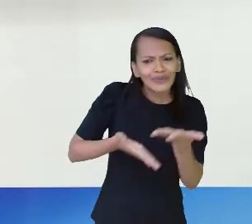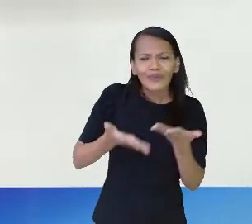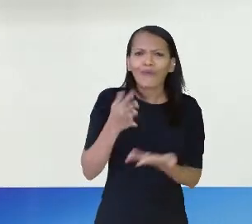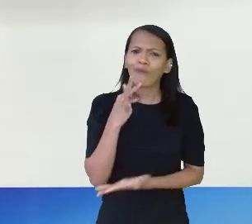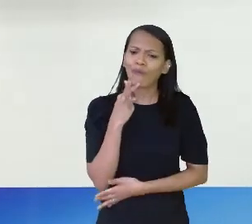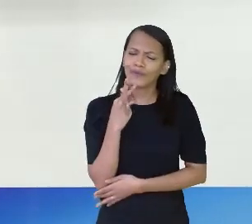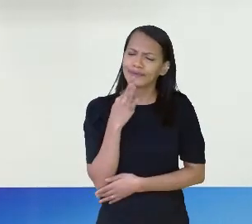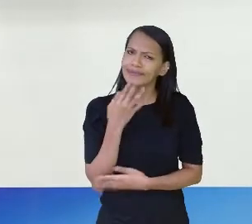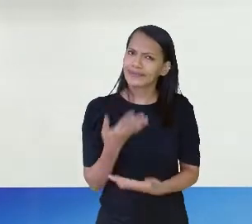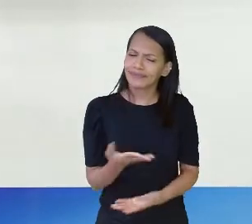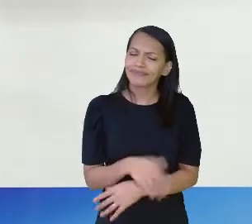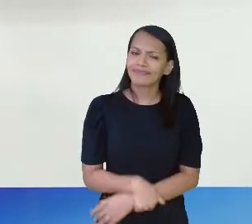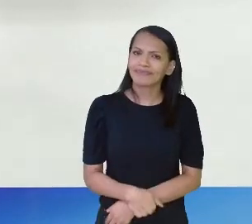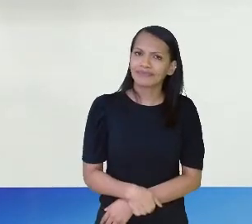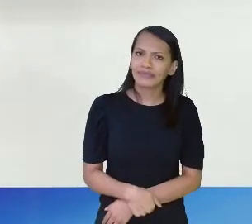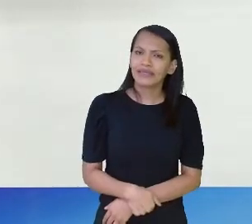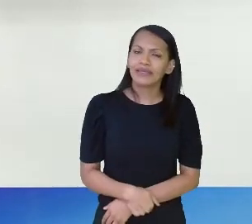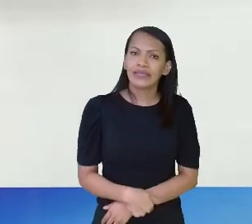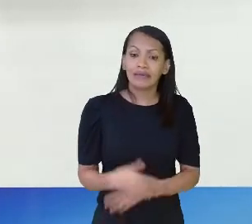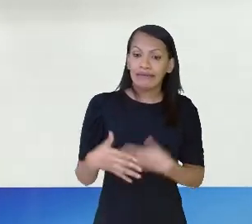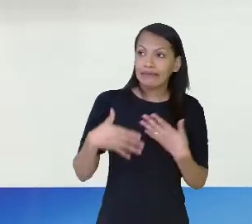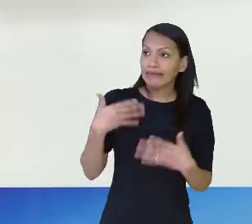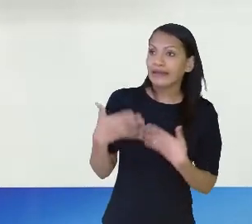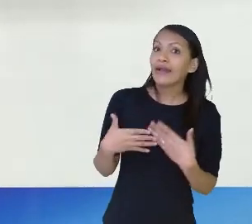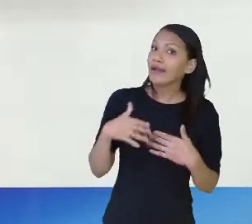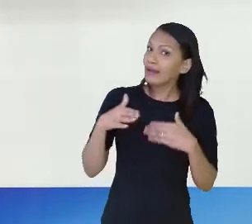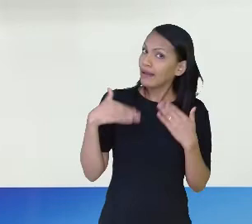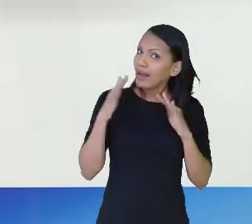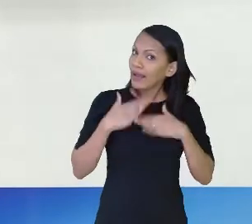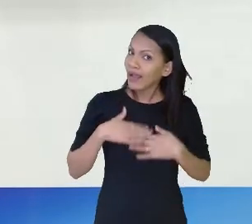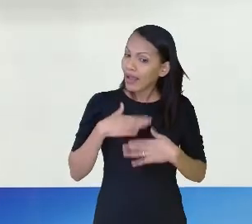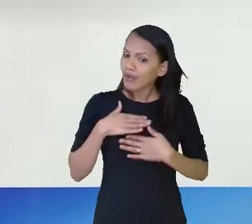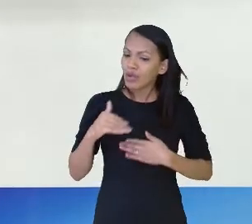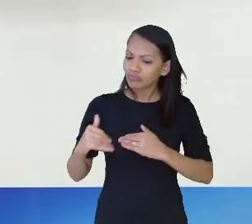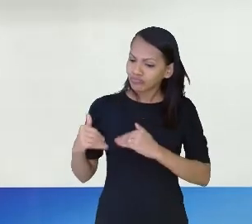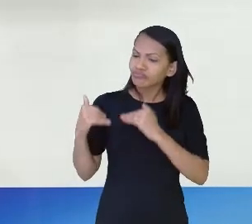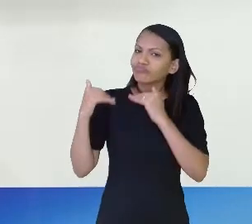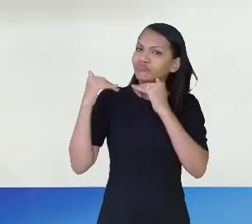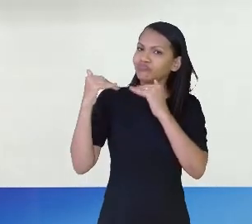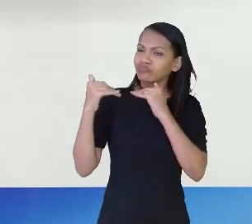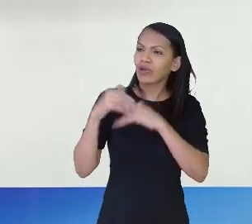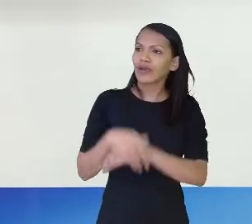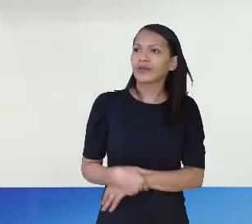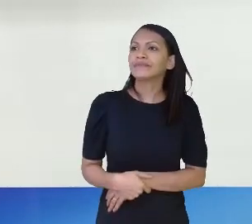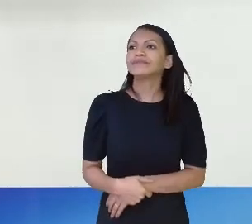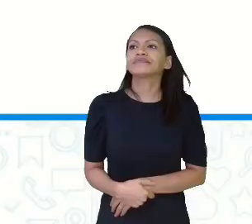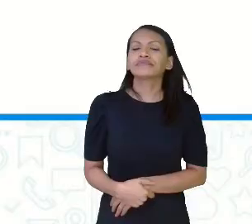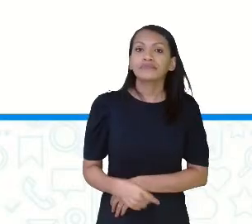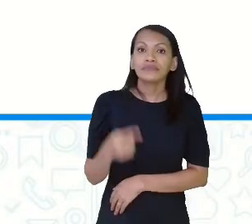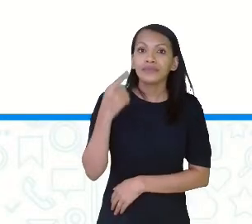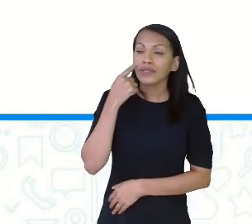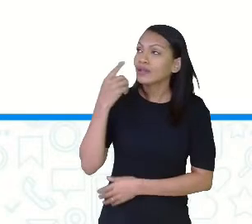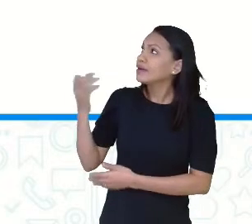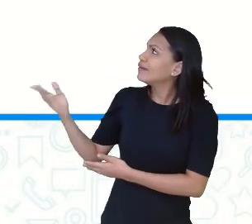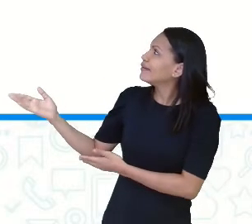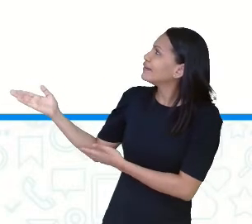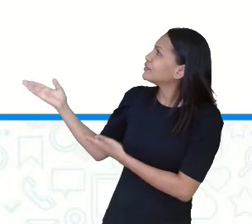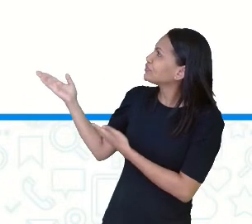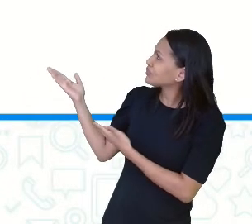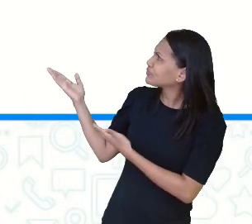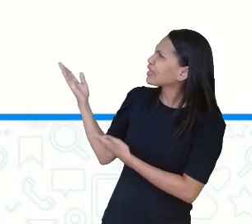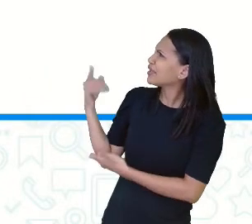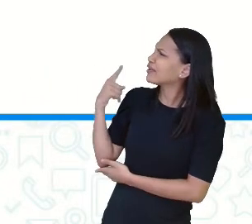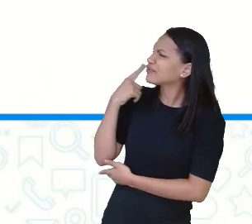tá? Mas não se empolguem, porque eu vou elevar o nível, tá bom? Olha aqui que maravilhosa essa caixa de